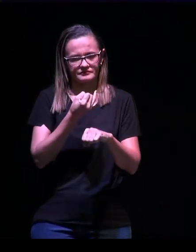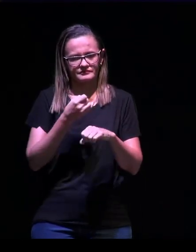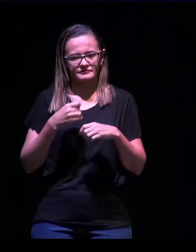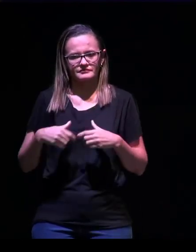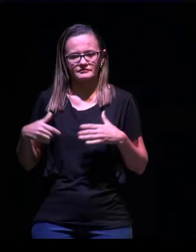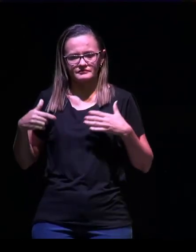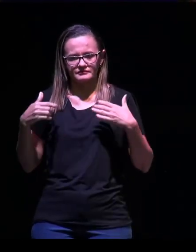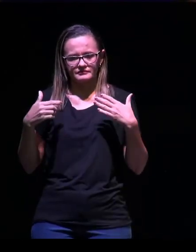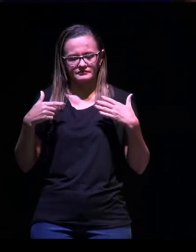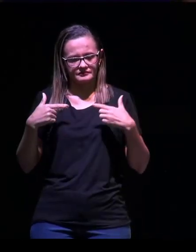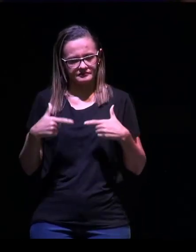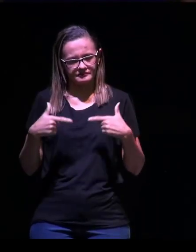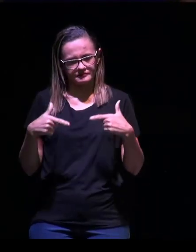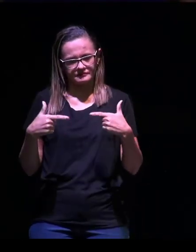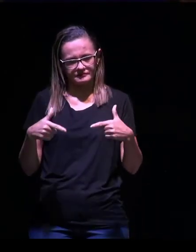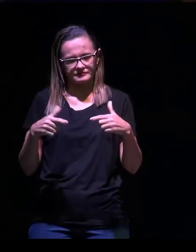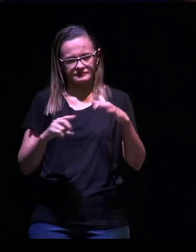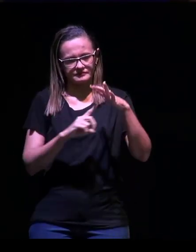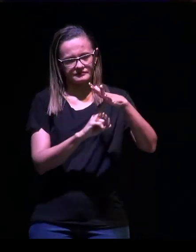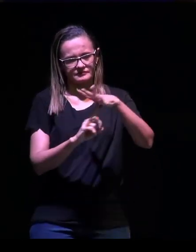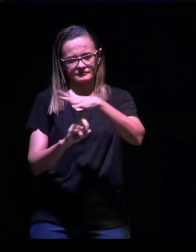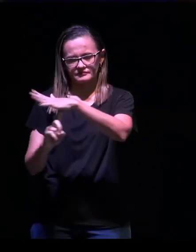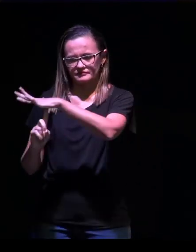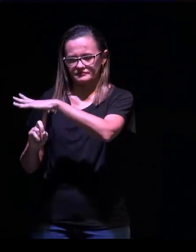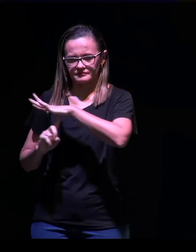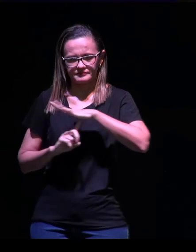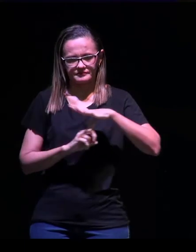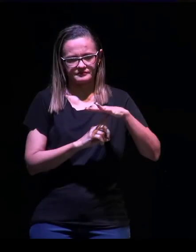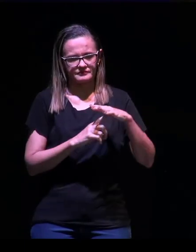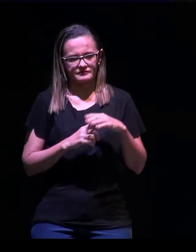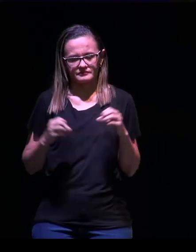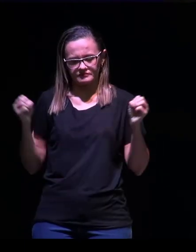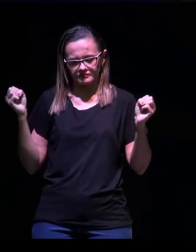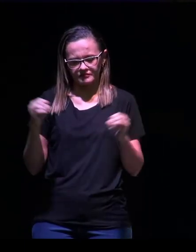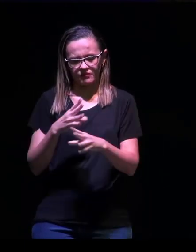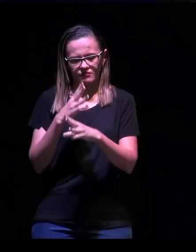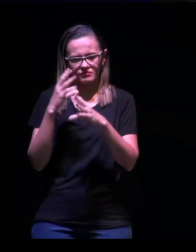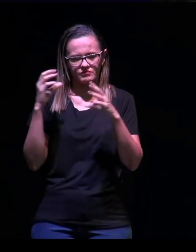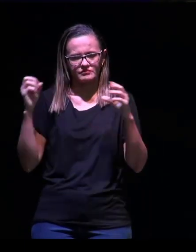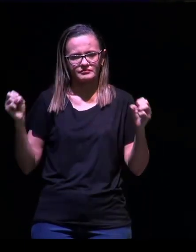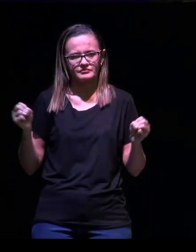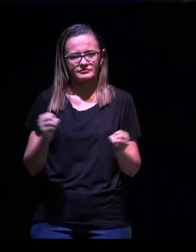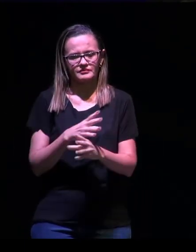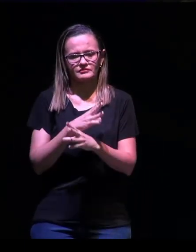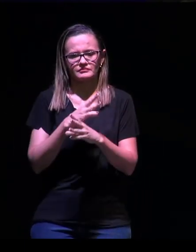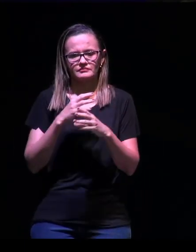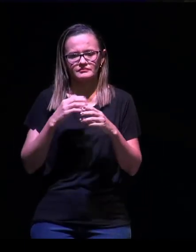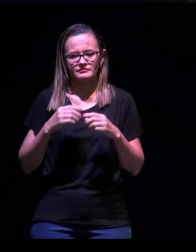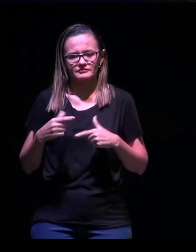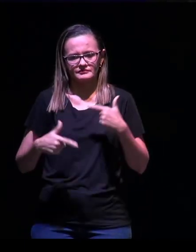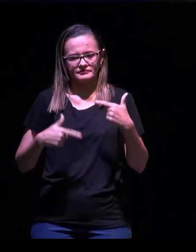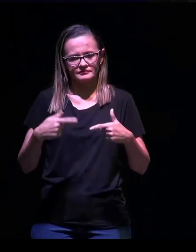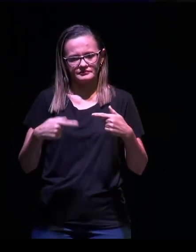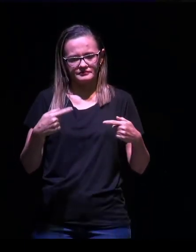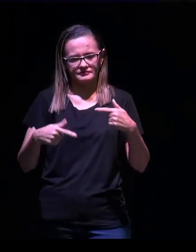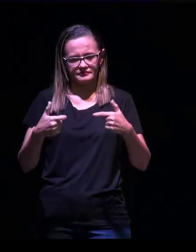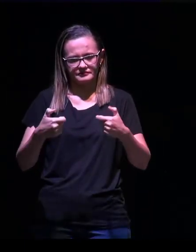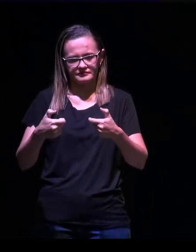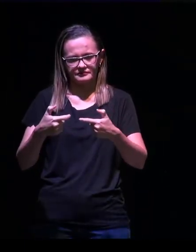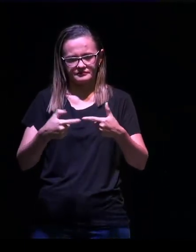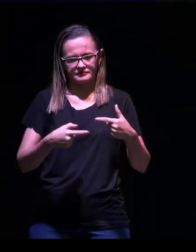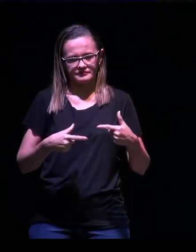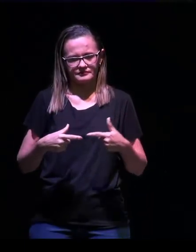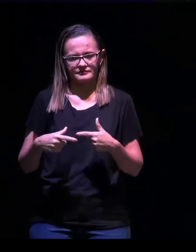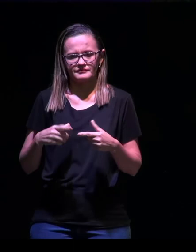com bombas atômicas, tudo que eles têm direito, tudo que tem no mundo, e eles vão lutar, eles vão dizer, temos que destruir